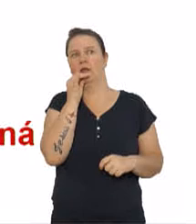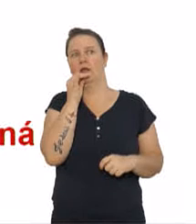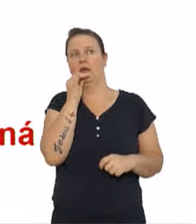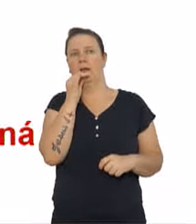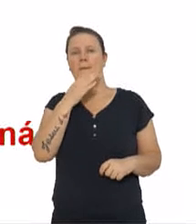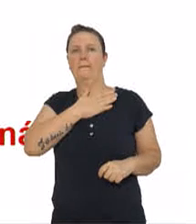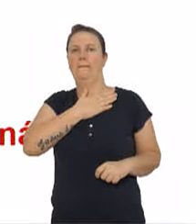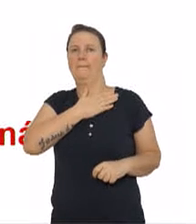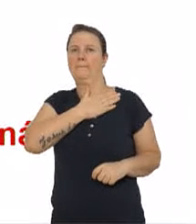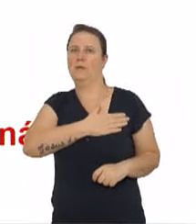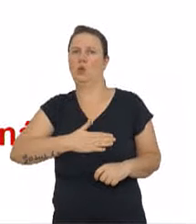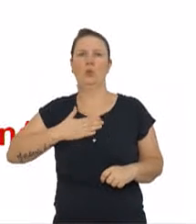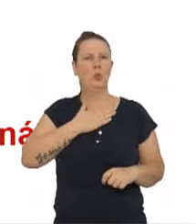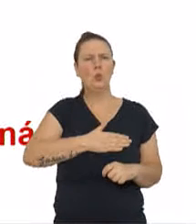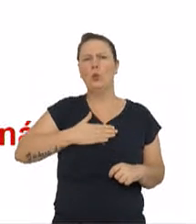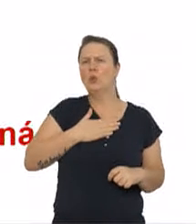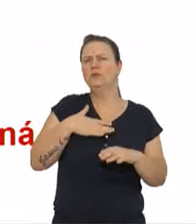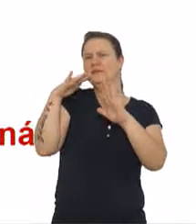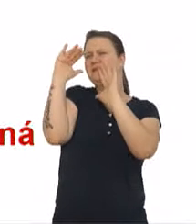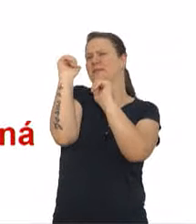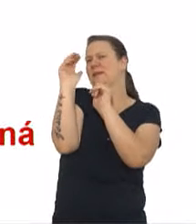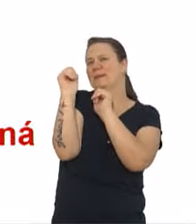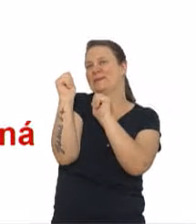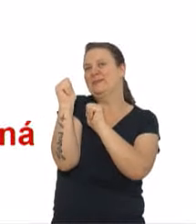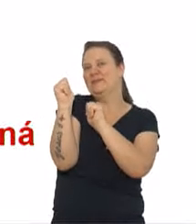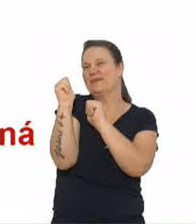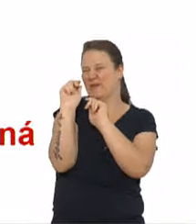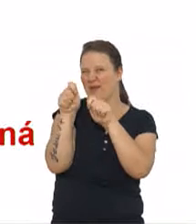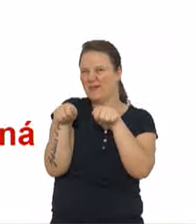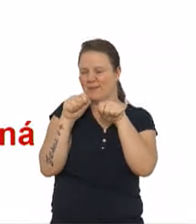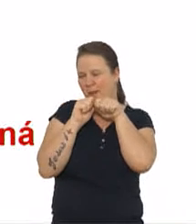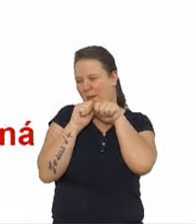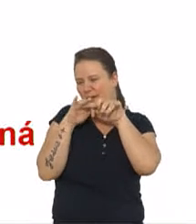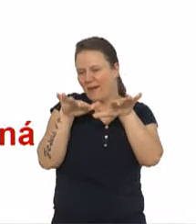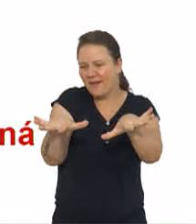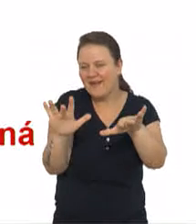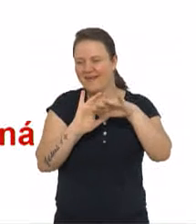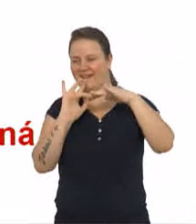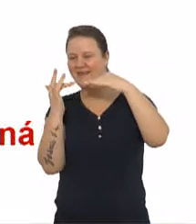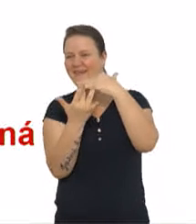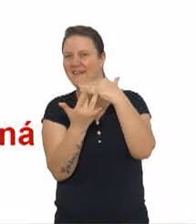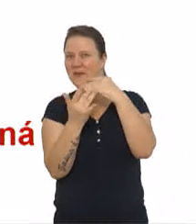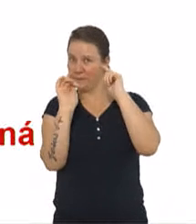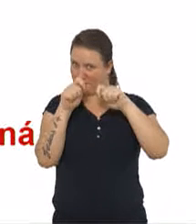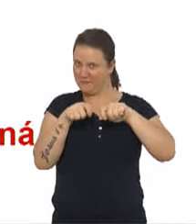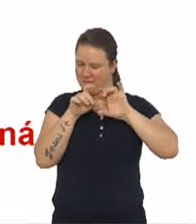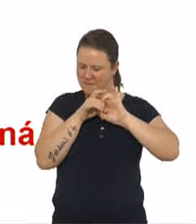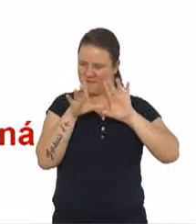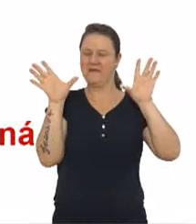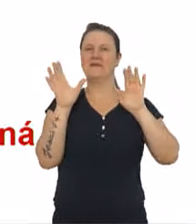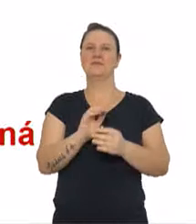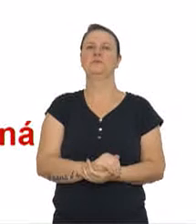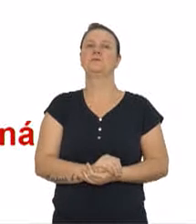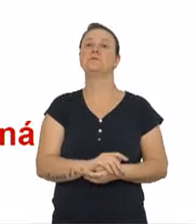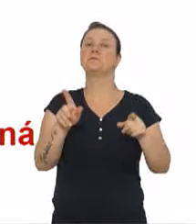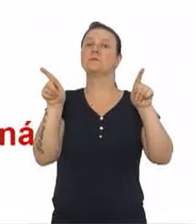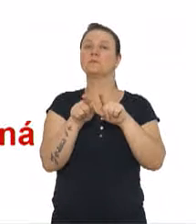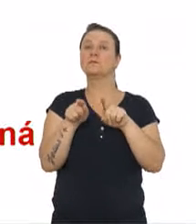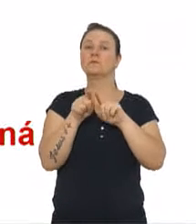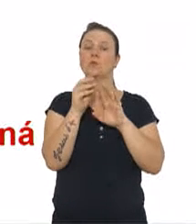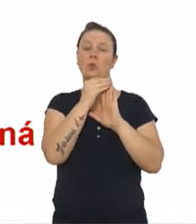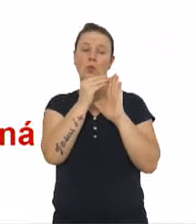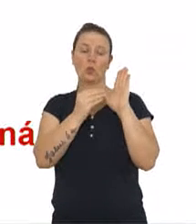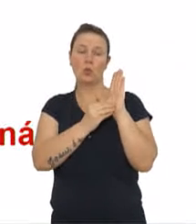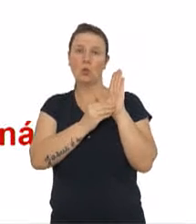gusta espanhol, tá aí, vamos colocar isso nas redes sociais a partir de hoje? Acentuação diacrítica, o conteúdo de hoje,